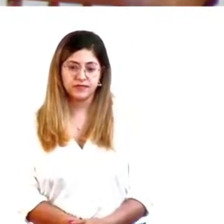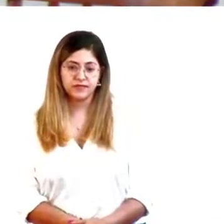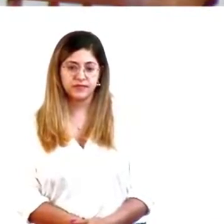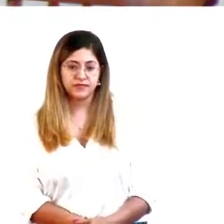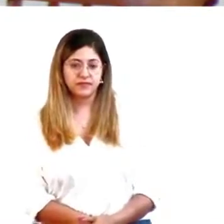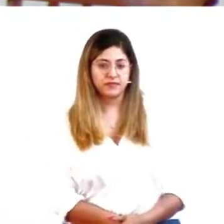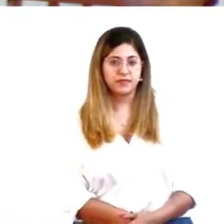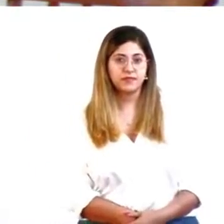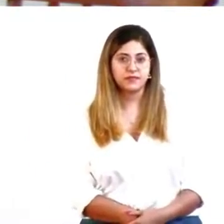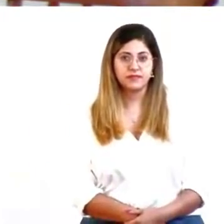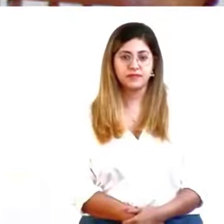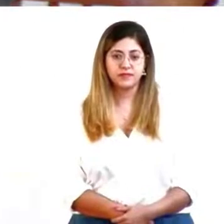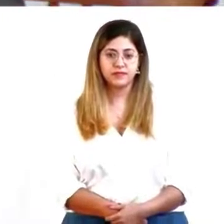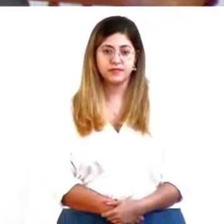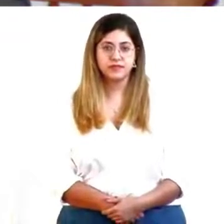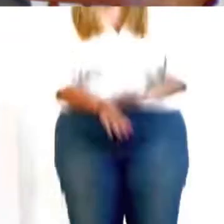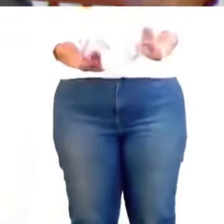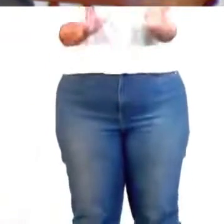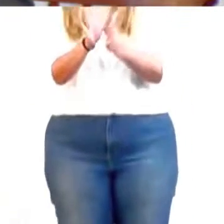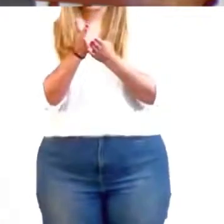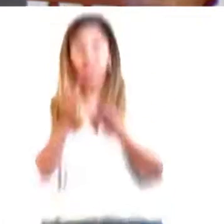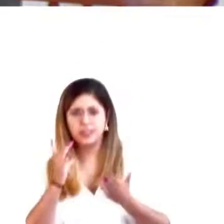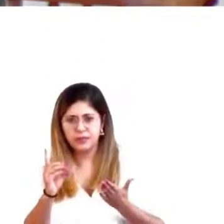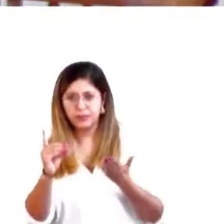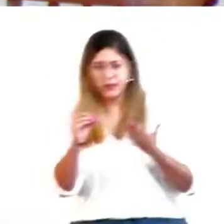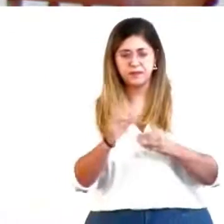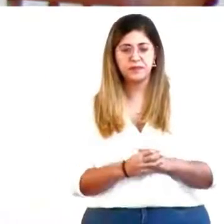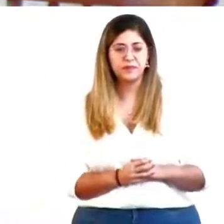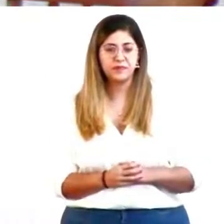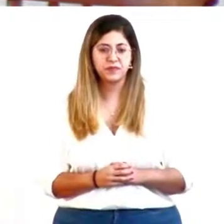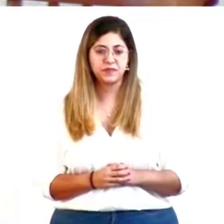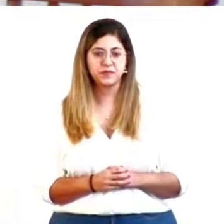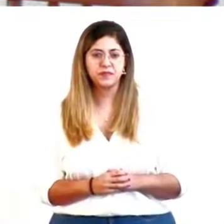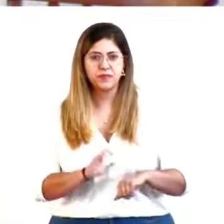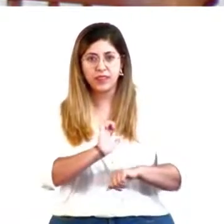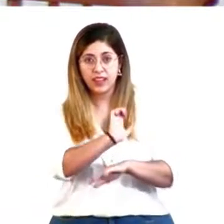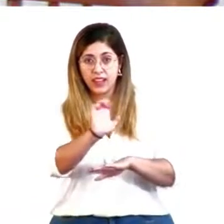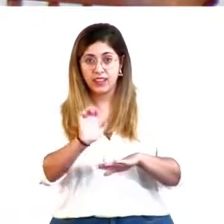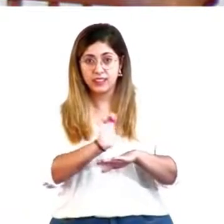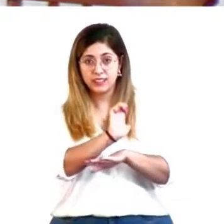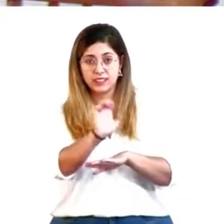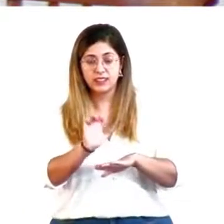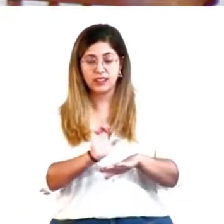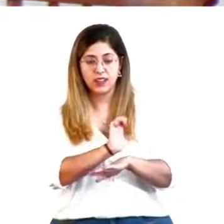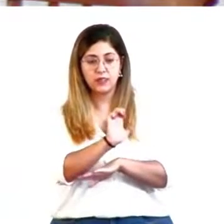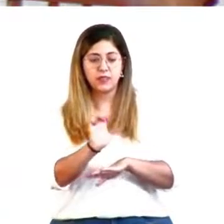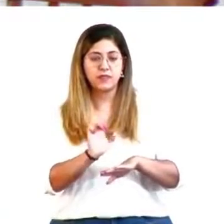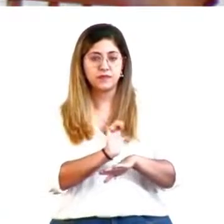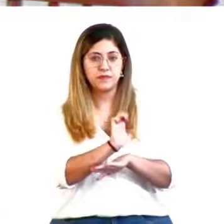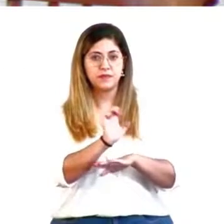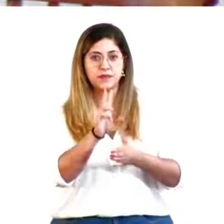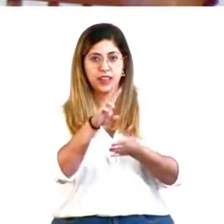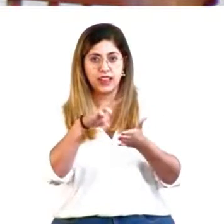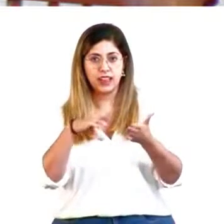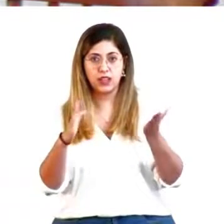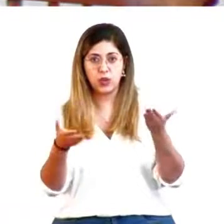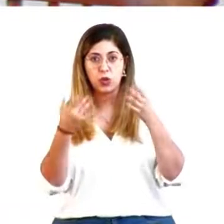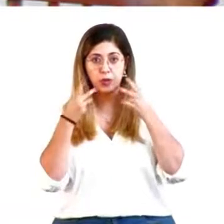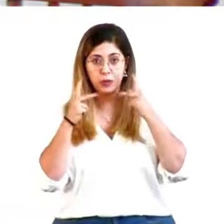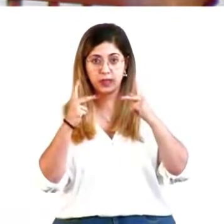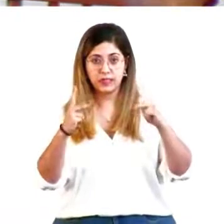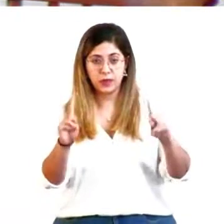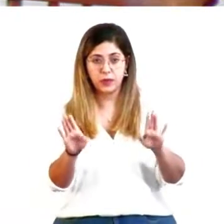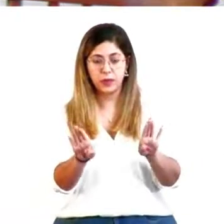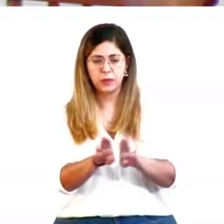Queridos, abramos a palavra do Senhor na carta de Paulo aos Efésios, seguindo aí a nossa exposição a essa carta, lá